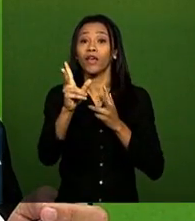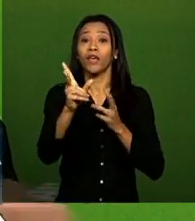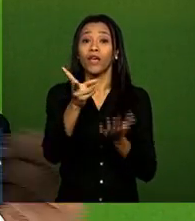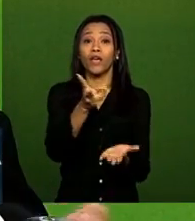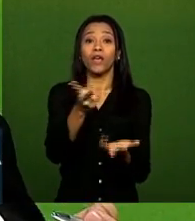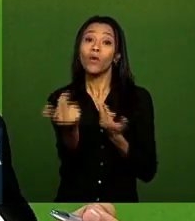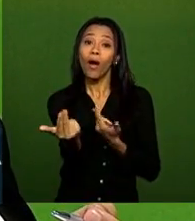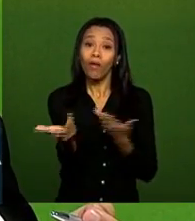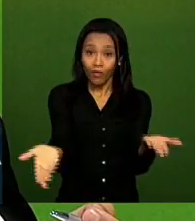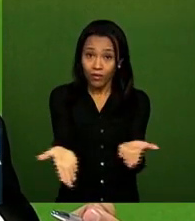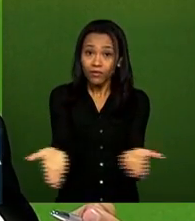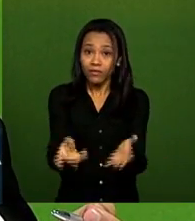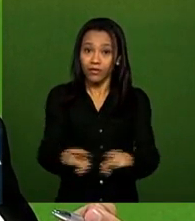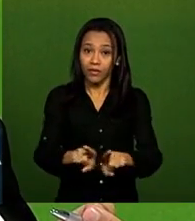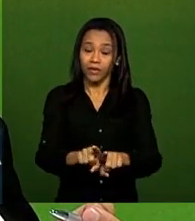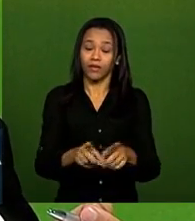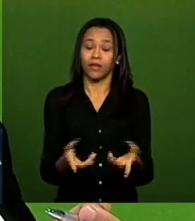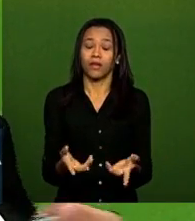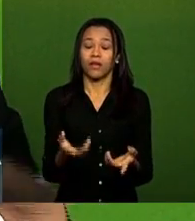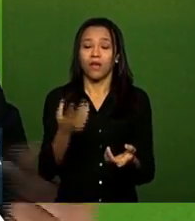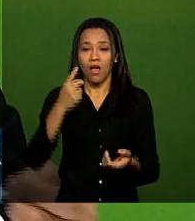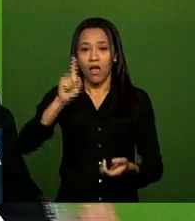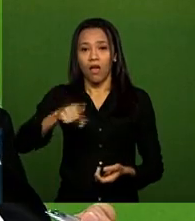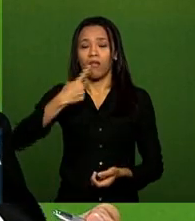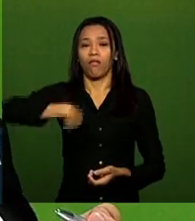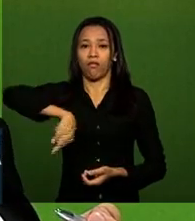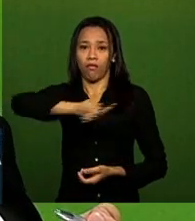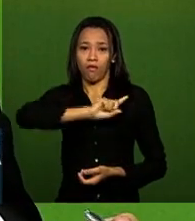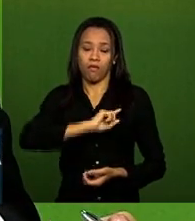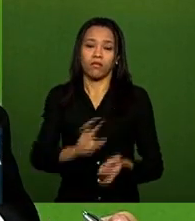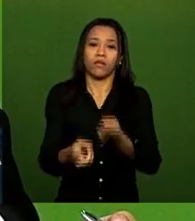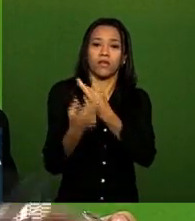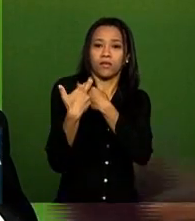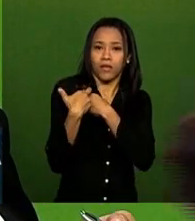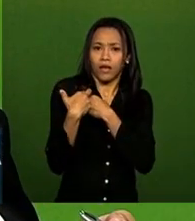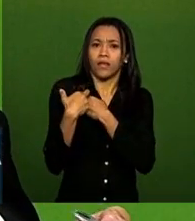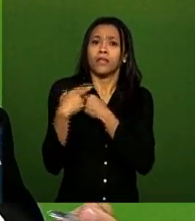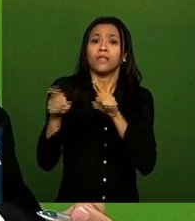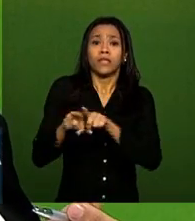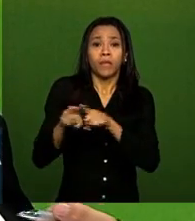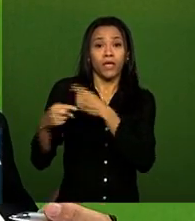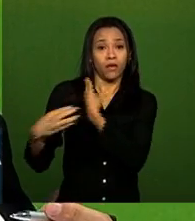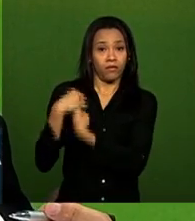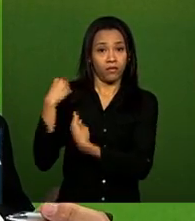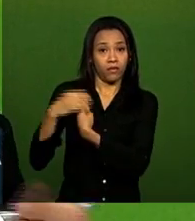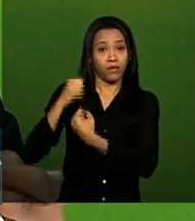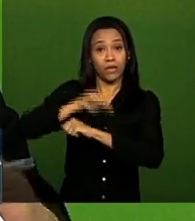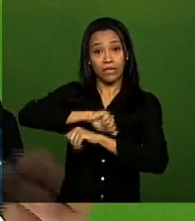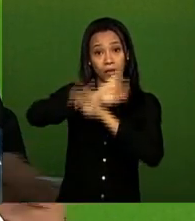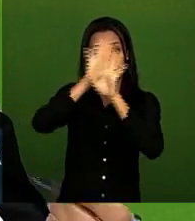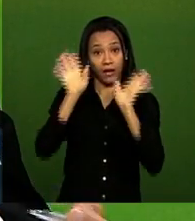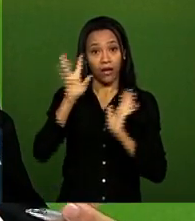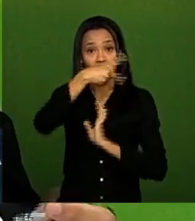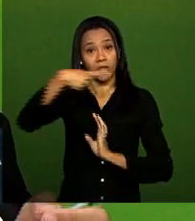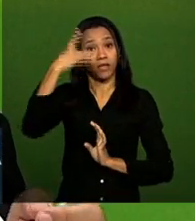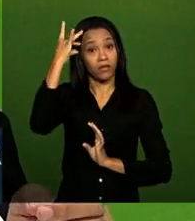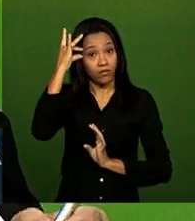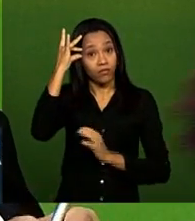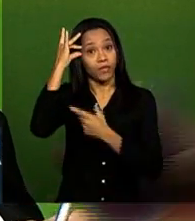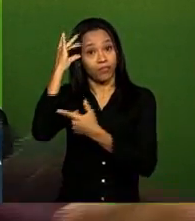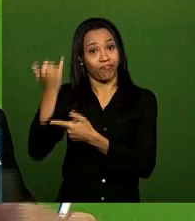é Nossa responsabilidade inclusive e é uma orientação Clara da presenta Dilma quer dizer então isso para mim é